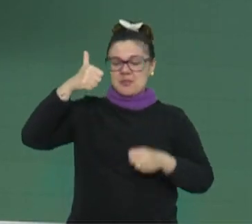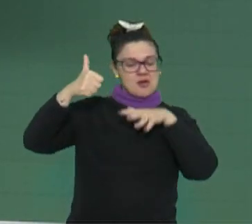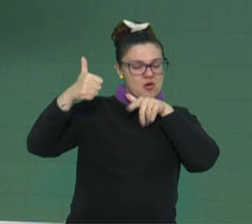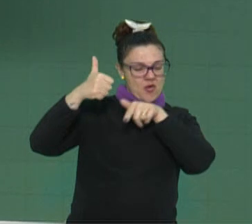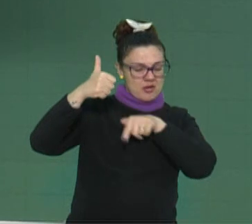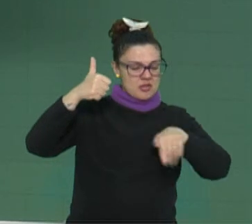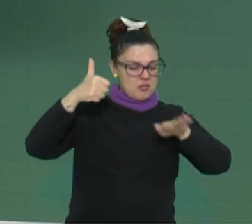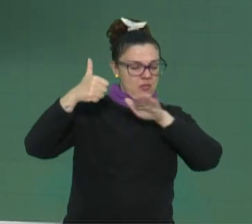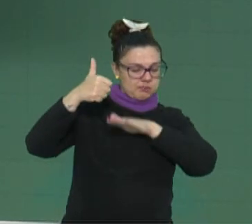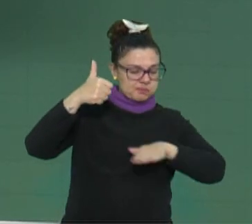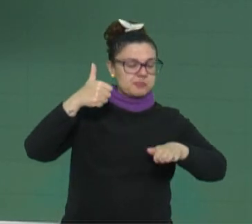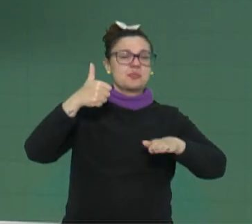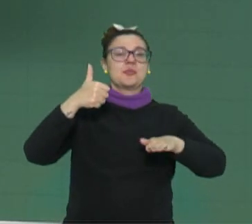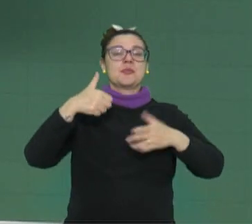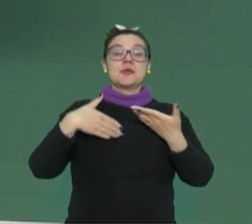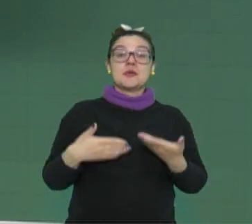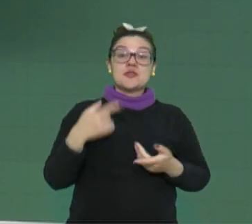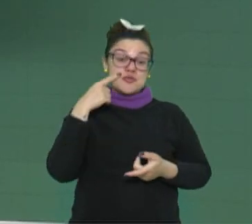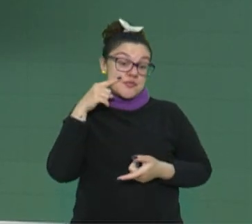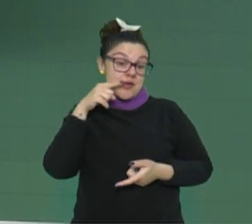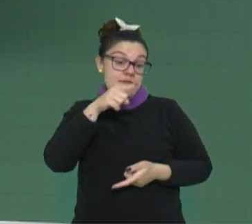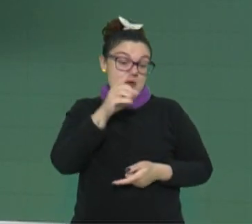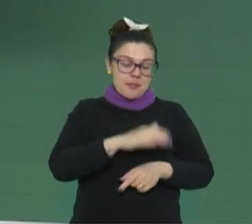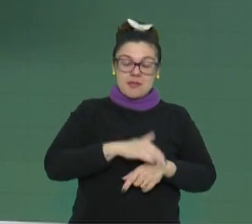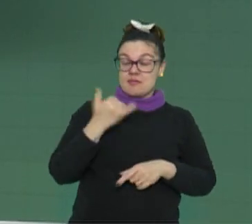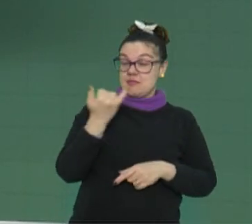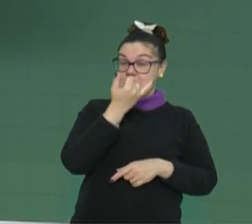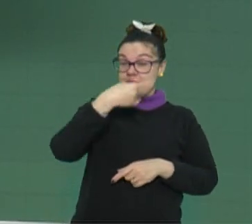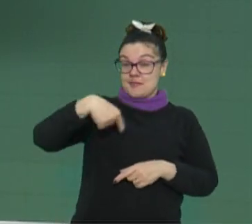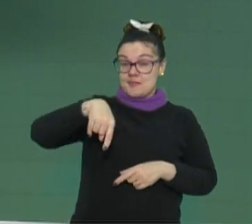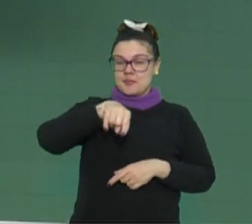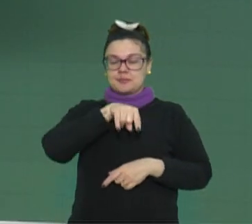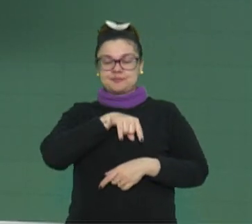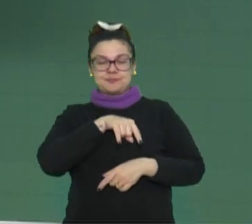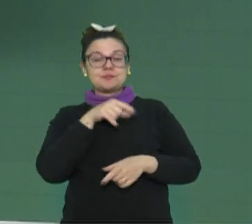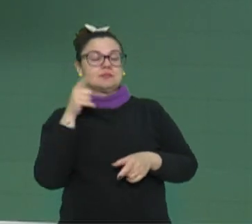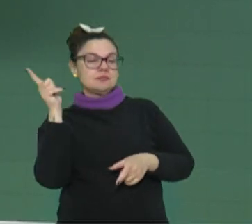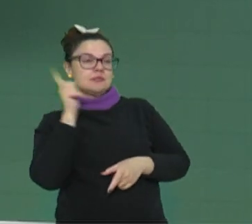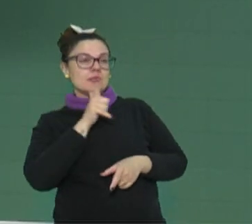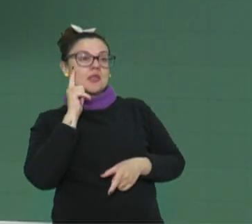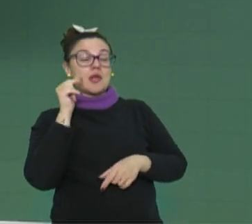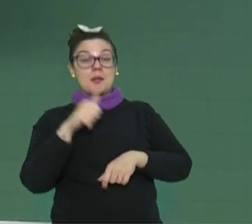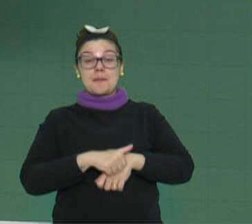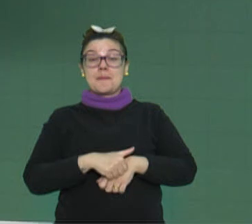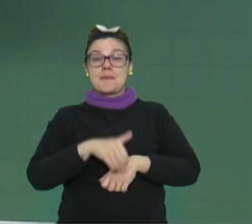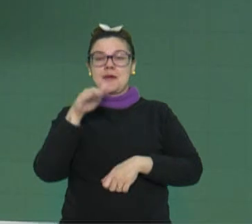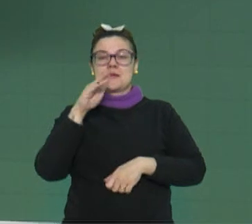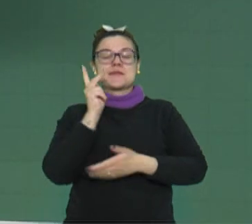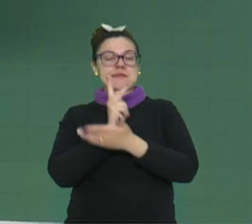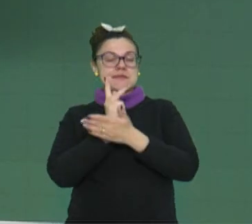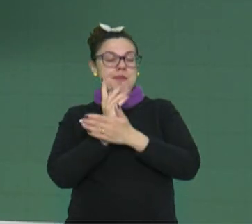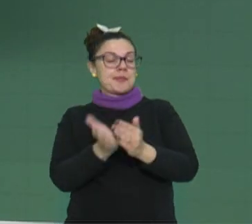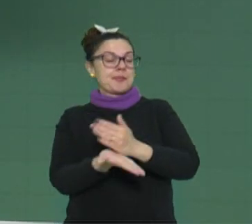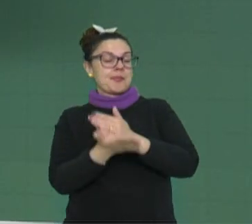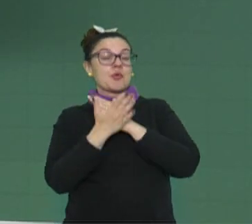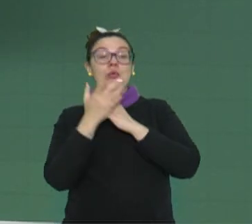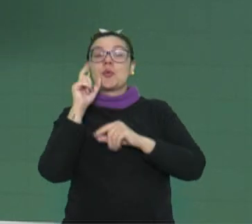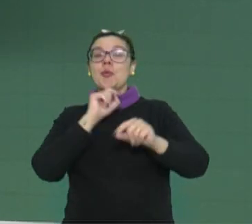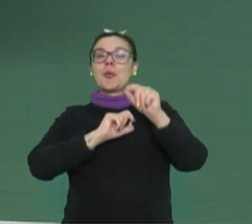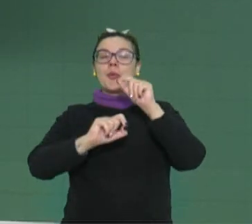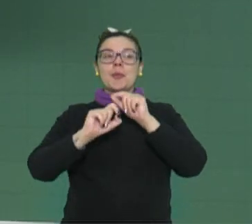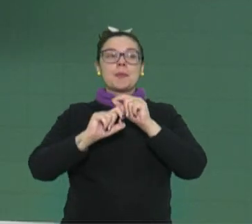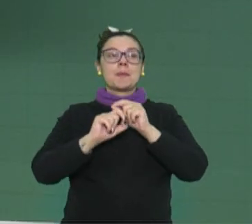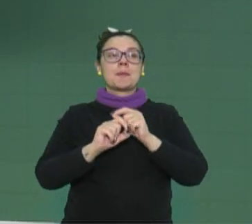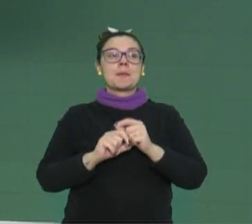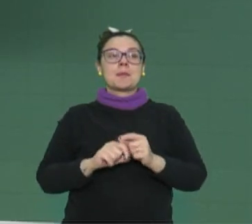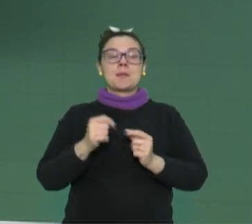ver uma coisa muito importante. Para resolver essa questão e ter bastante êxito, uma das coisas que sempre me ajudou nas provas foi